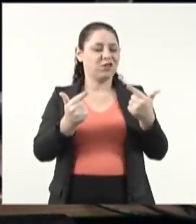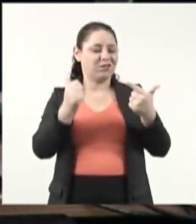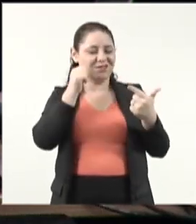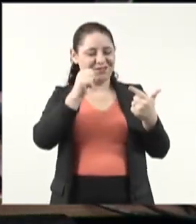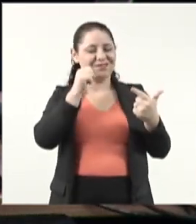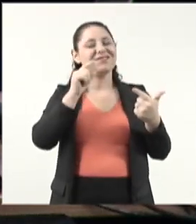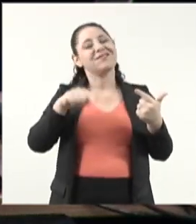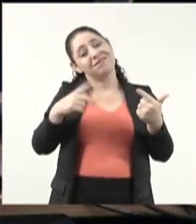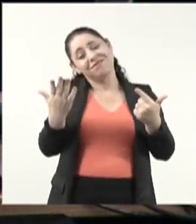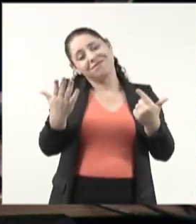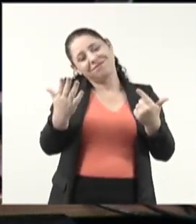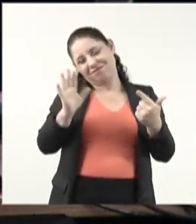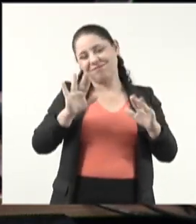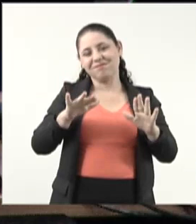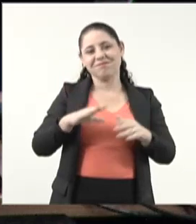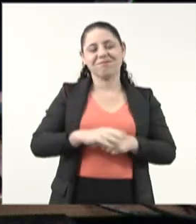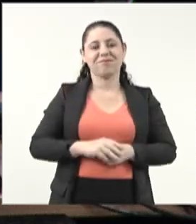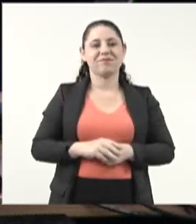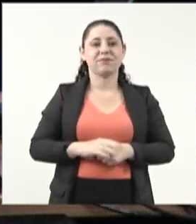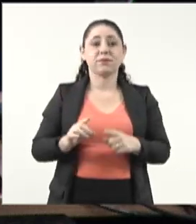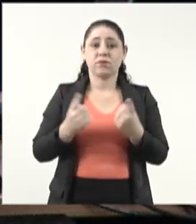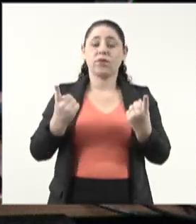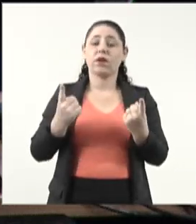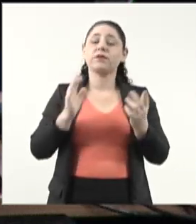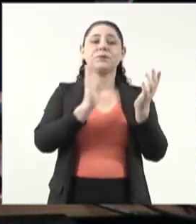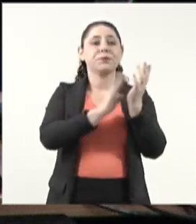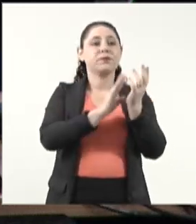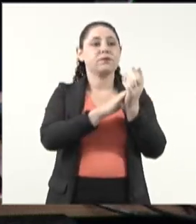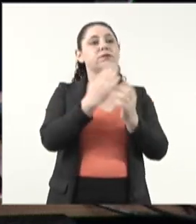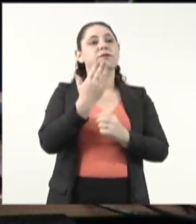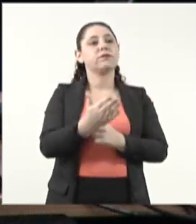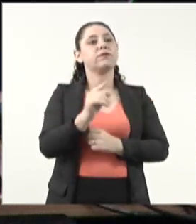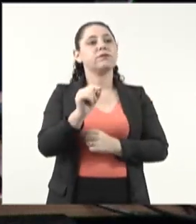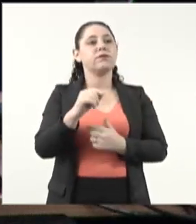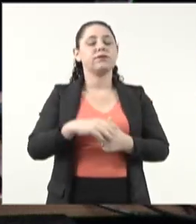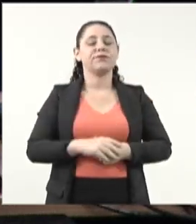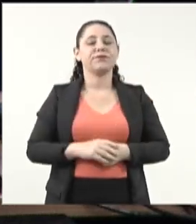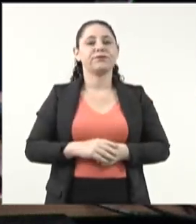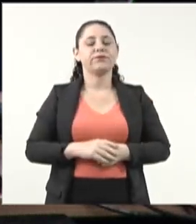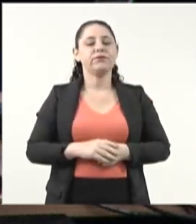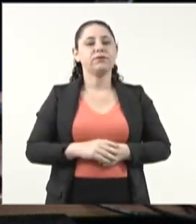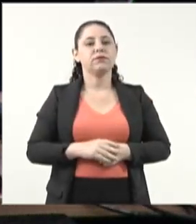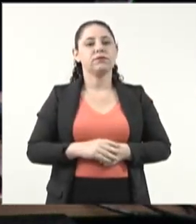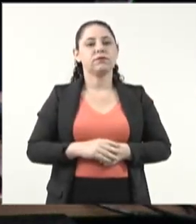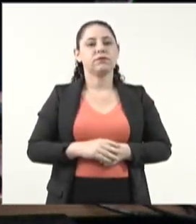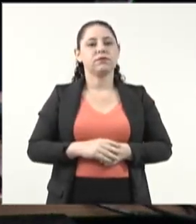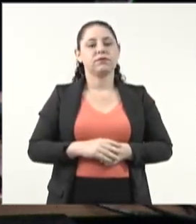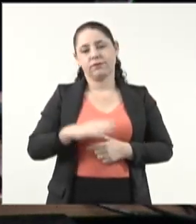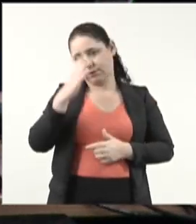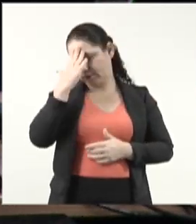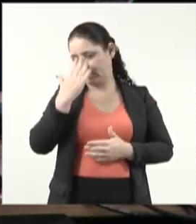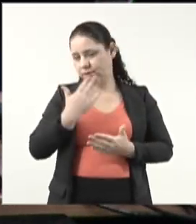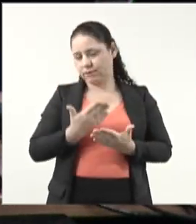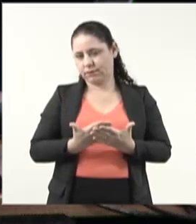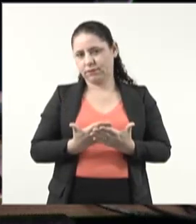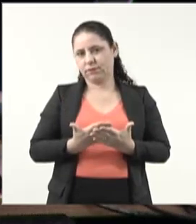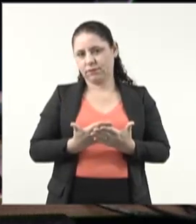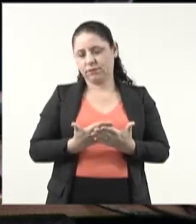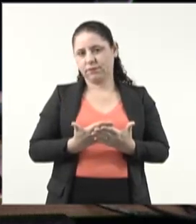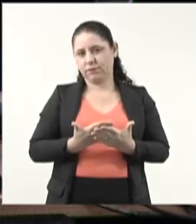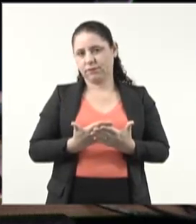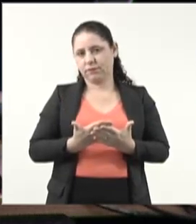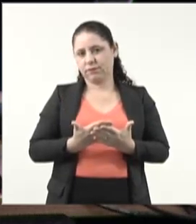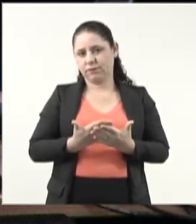é? Pelo menos. Mas parabenizar a Vossa Excelência e acredito que